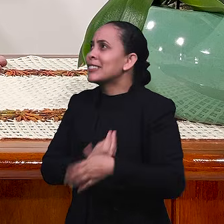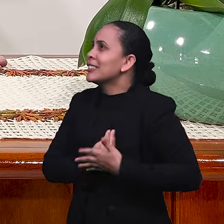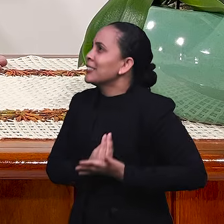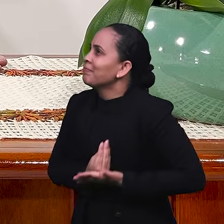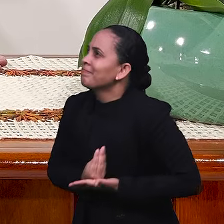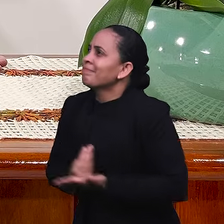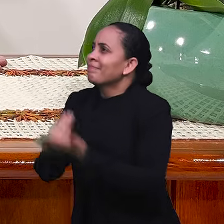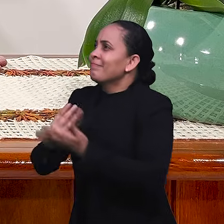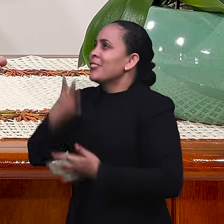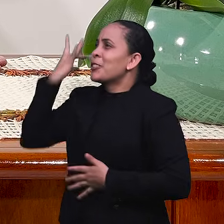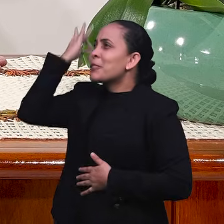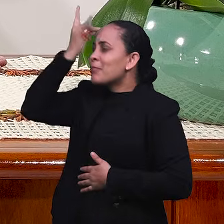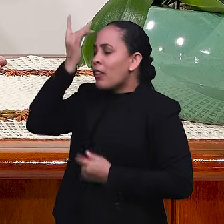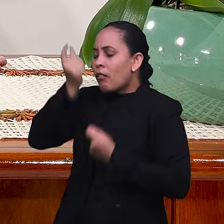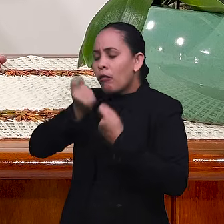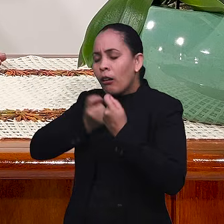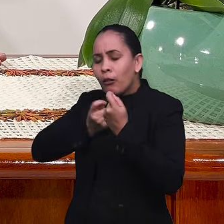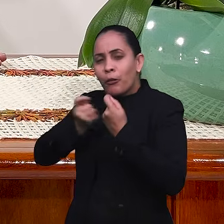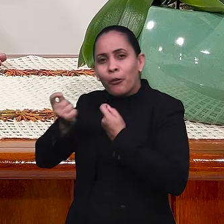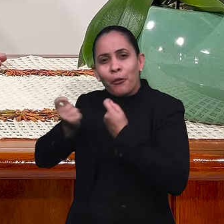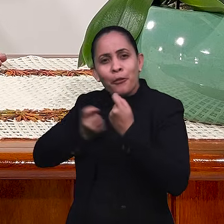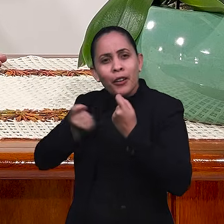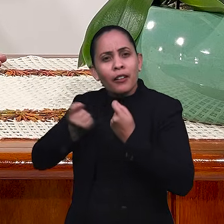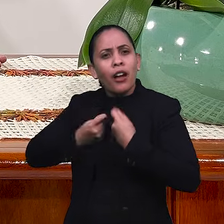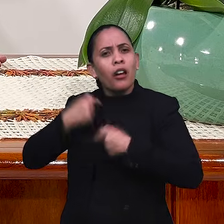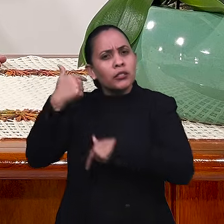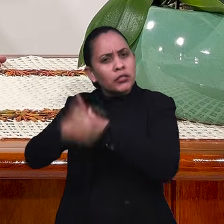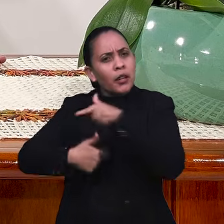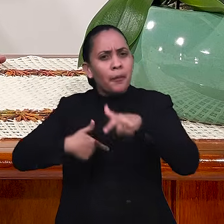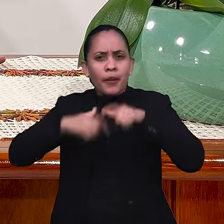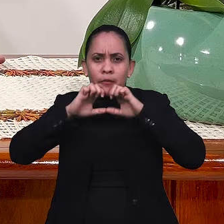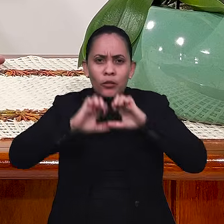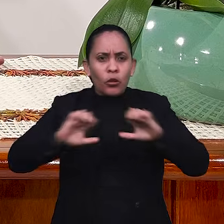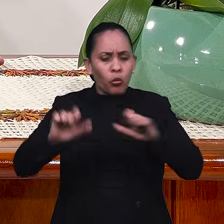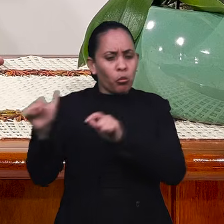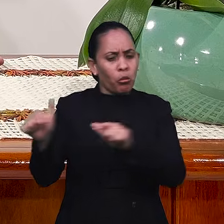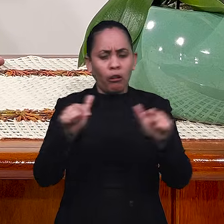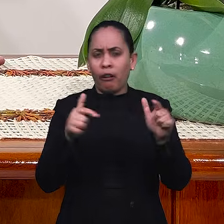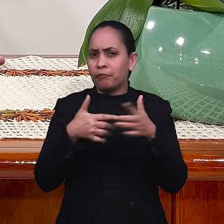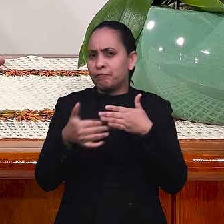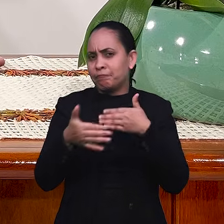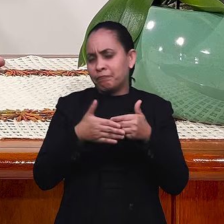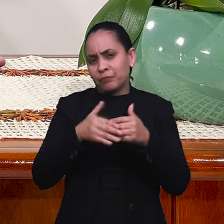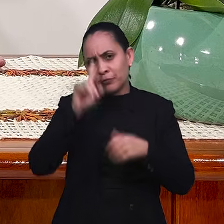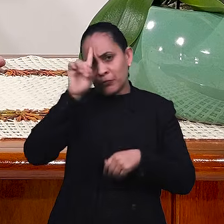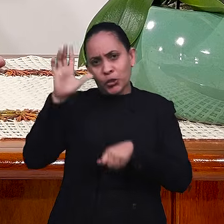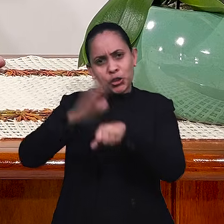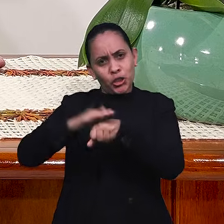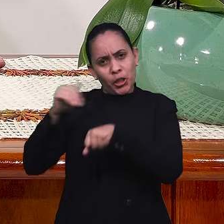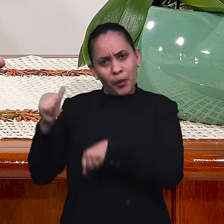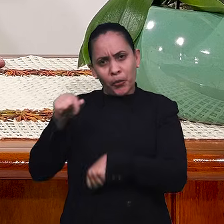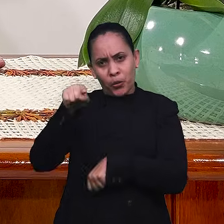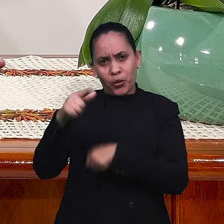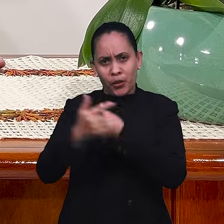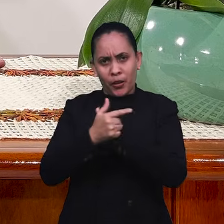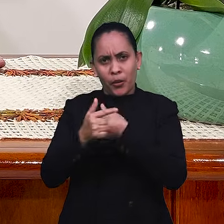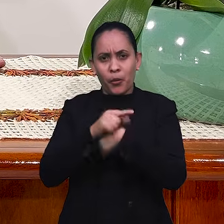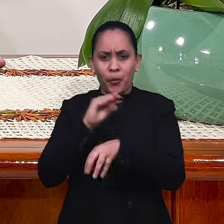mãos do Espírito Santo e fazer a obra, seja onde Ele te colocou. Se o Senhor te levantou para